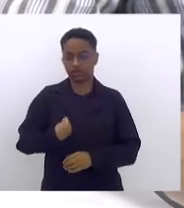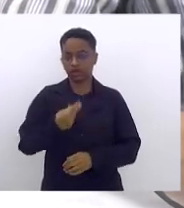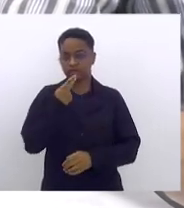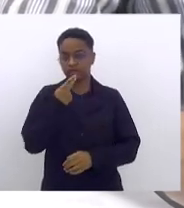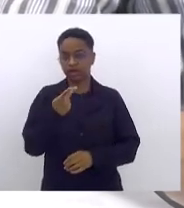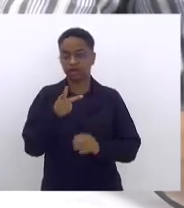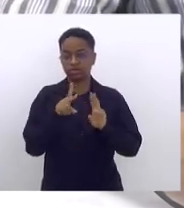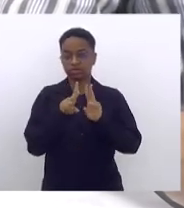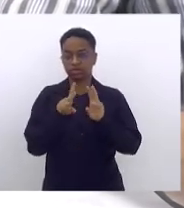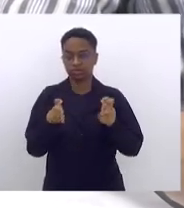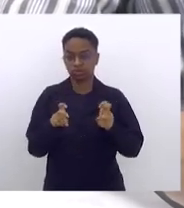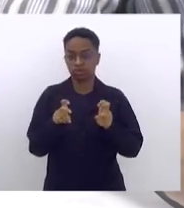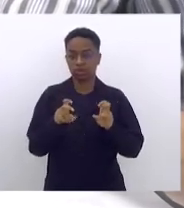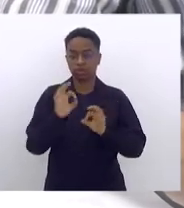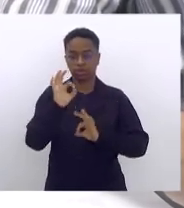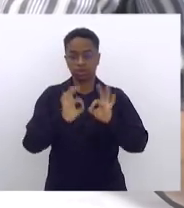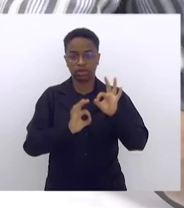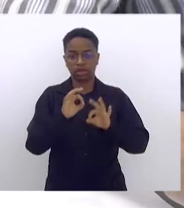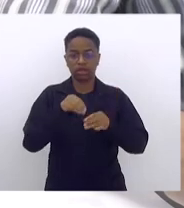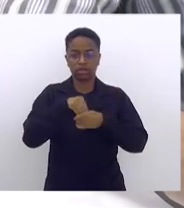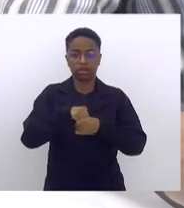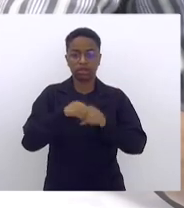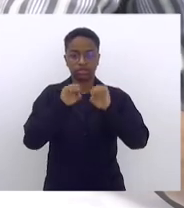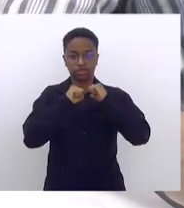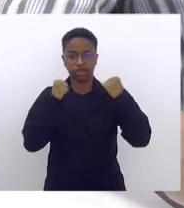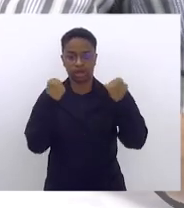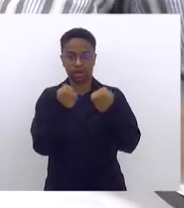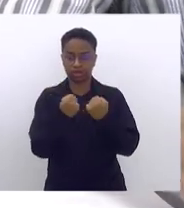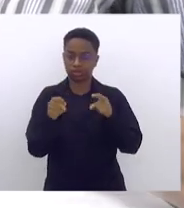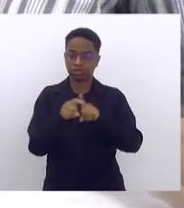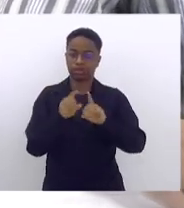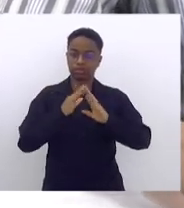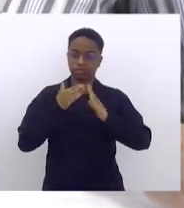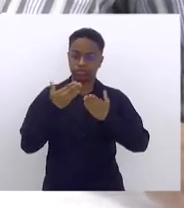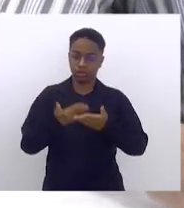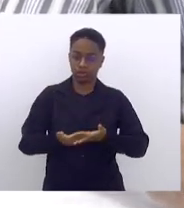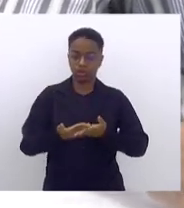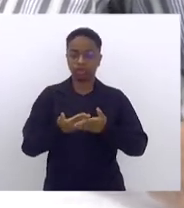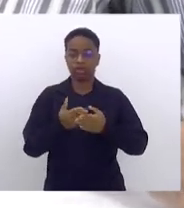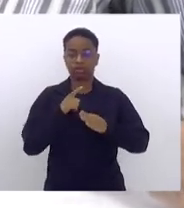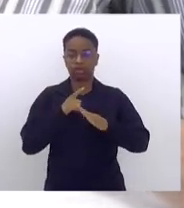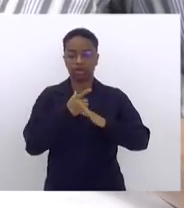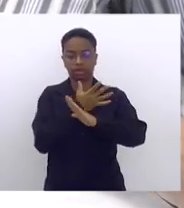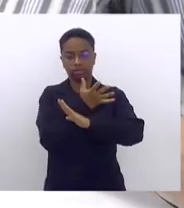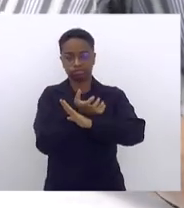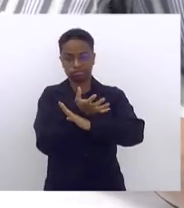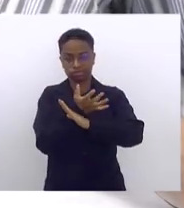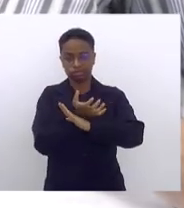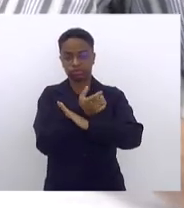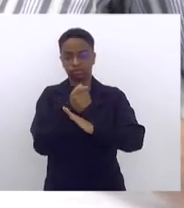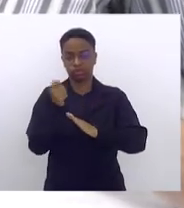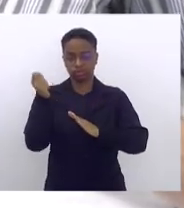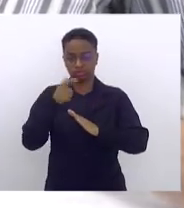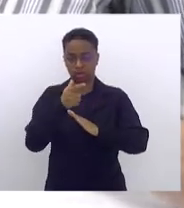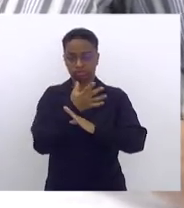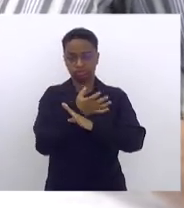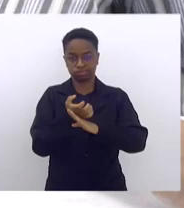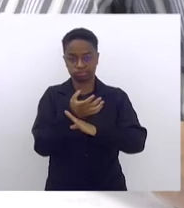exemplo, a instalação em estádios esportivos, em escolas, etc., dos sistemas fotovoltaicos. Então, as